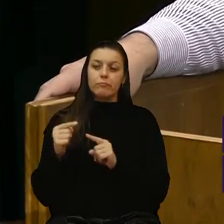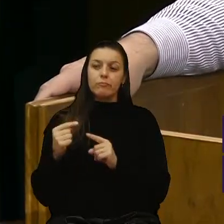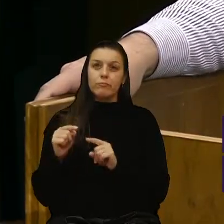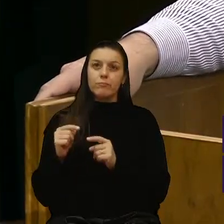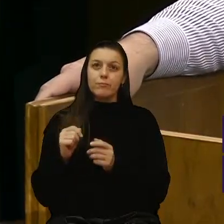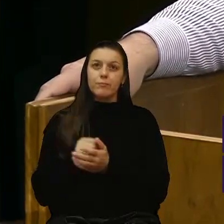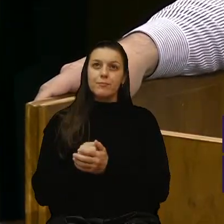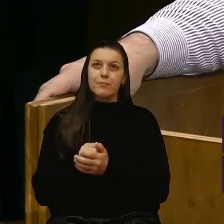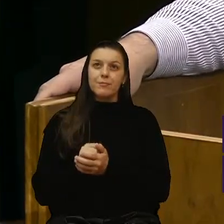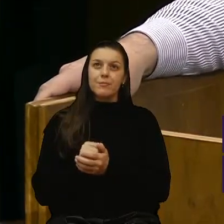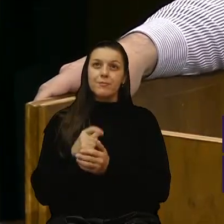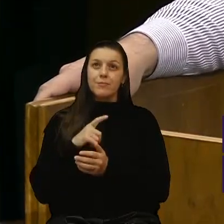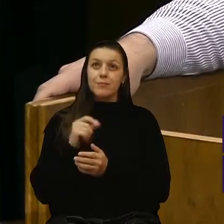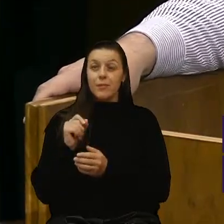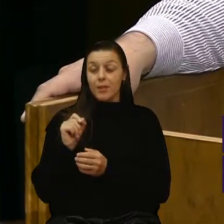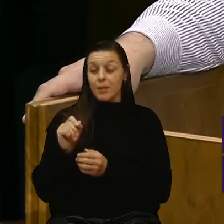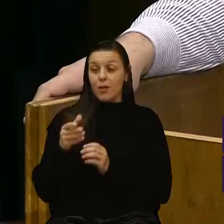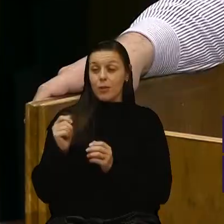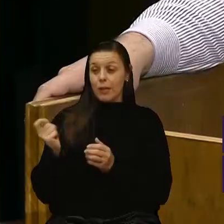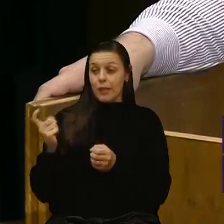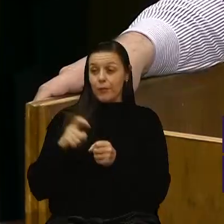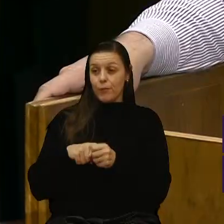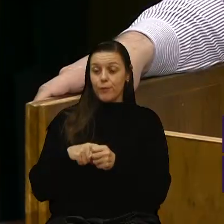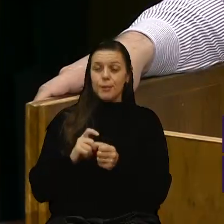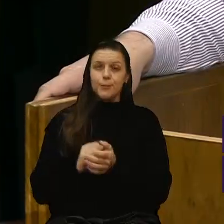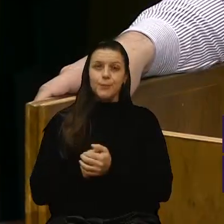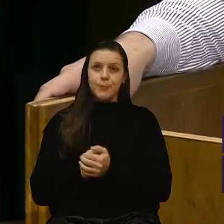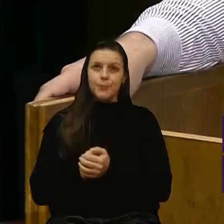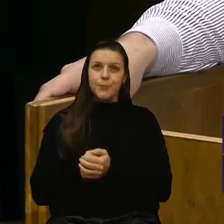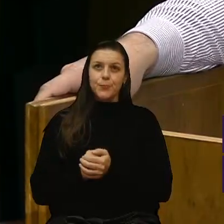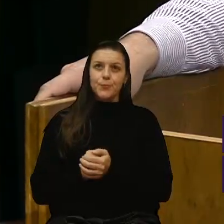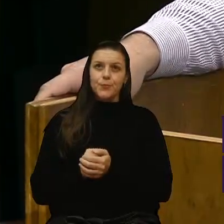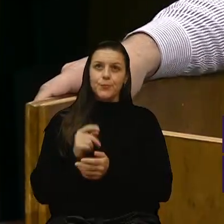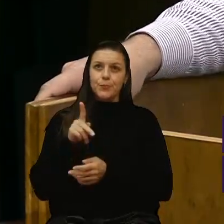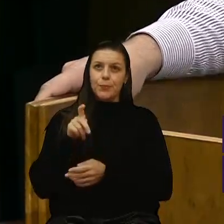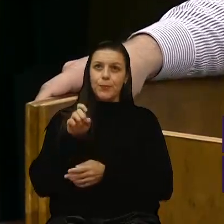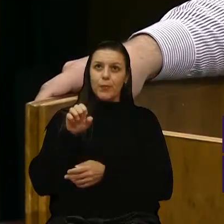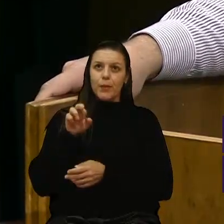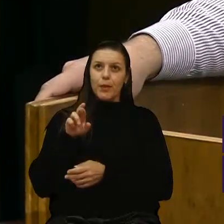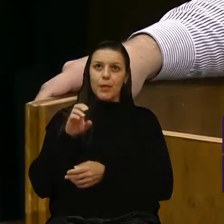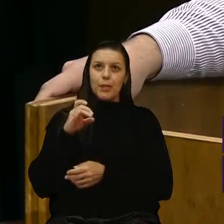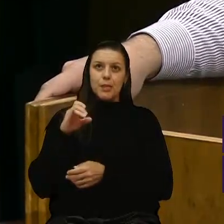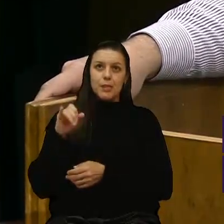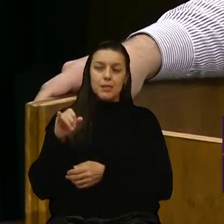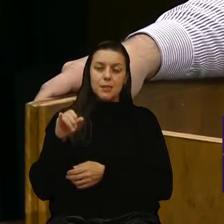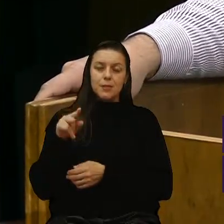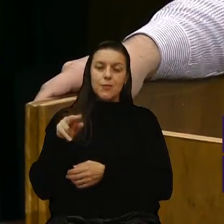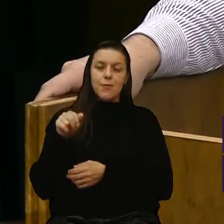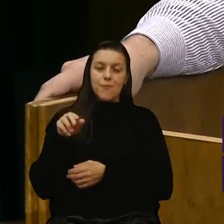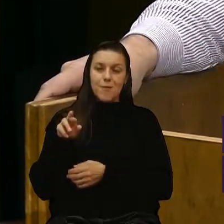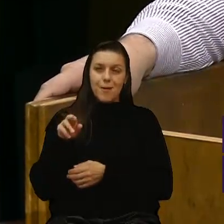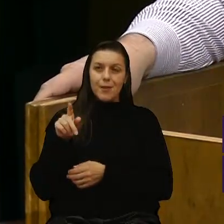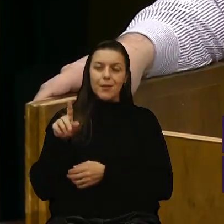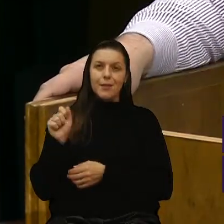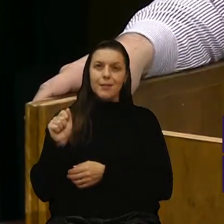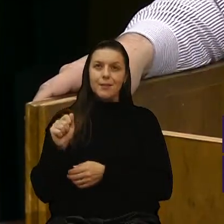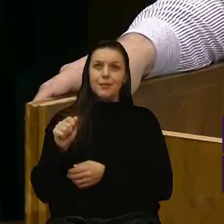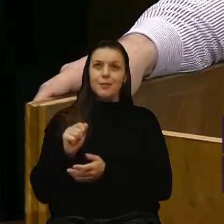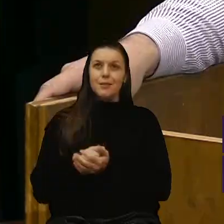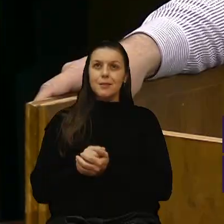que o mandato fosse devolvido ao Percy Vargas de Abreu e Lima e a